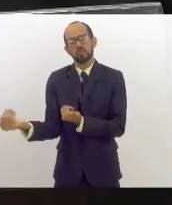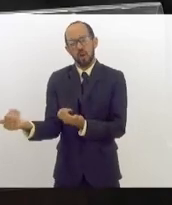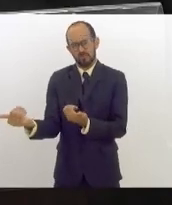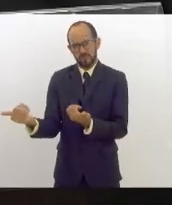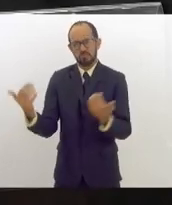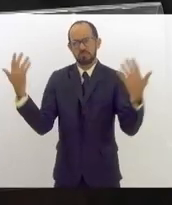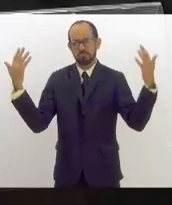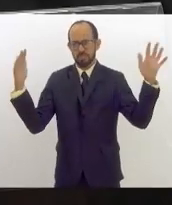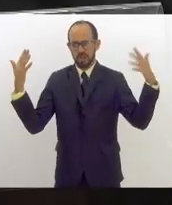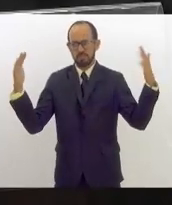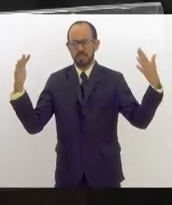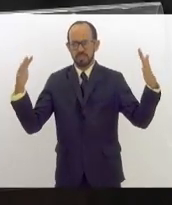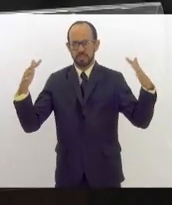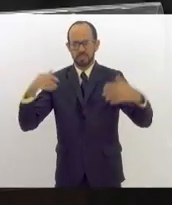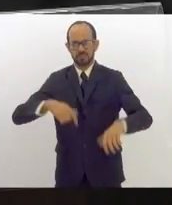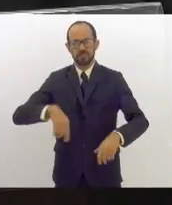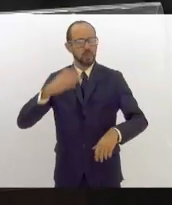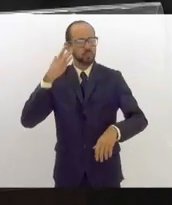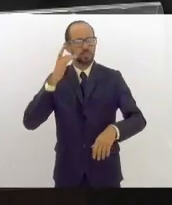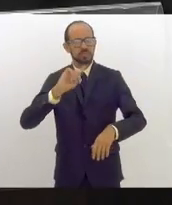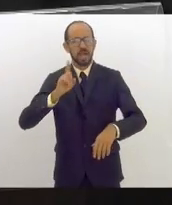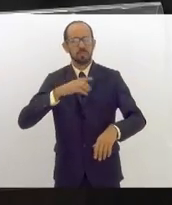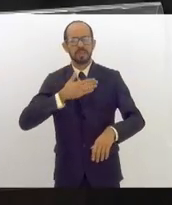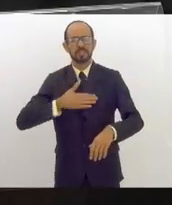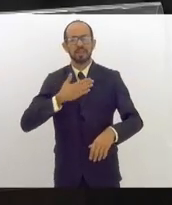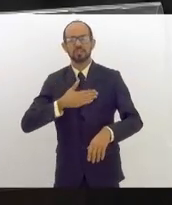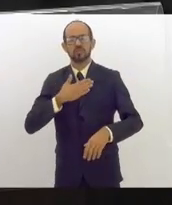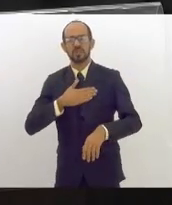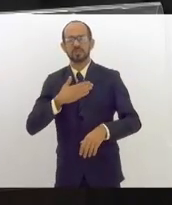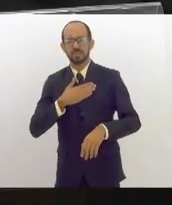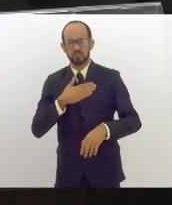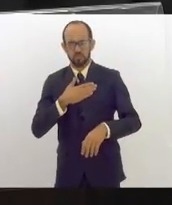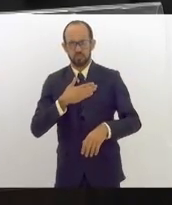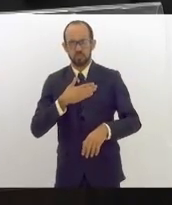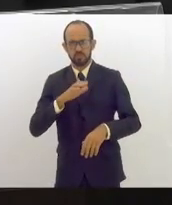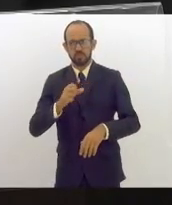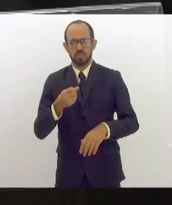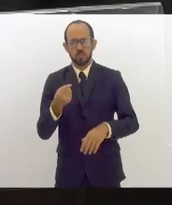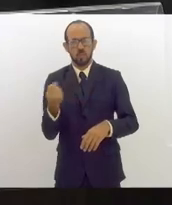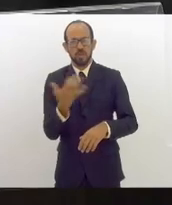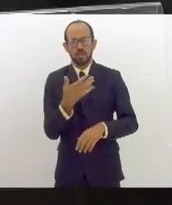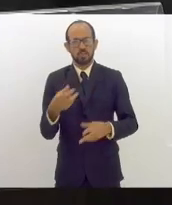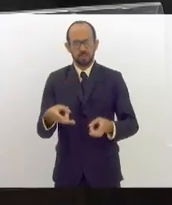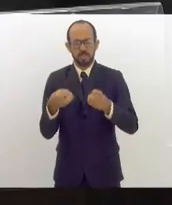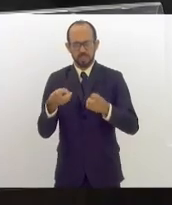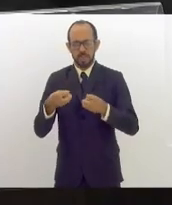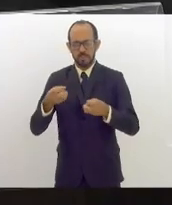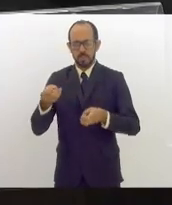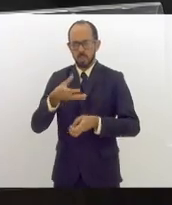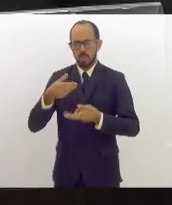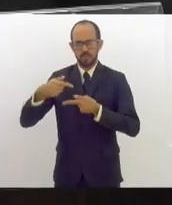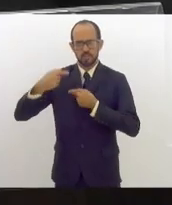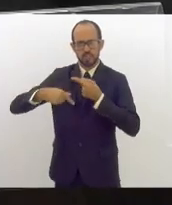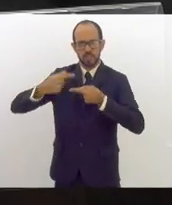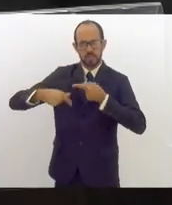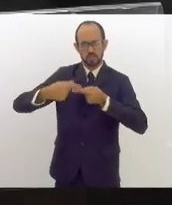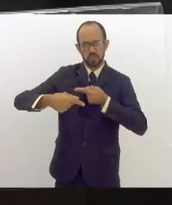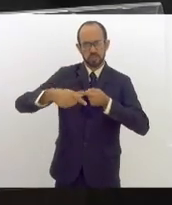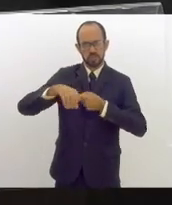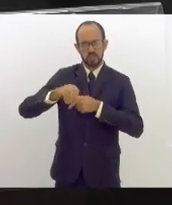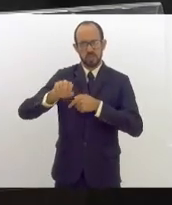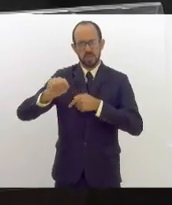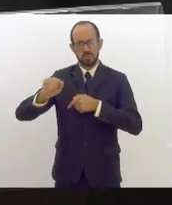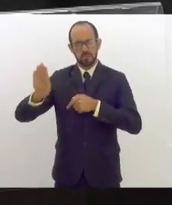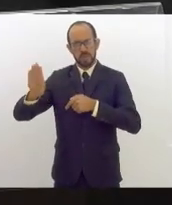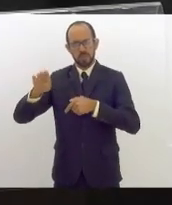parabéns né não sabe a satisfação que dá quando a gente vê novas gerações chegando na OAB Porque a gente já não tem mais força